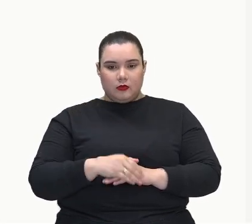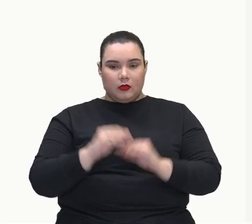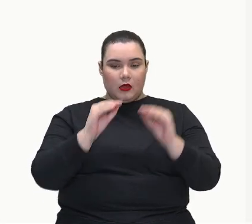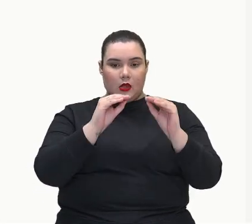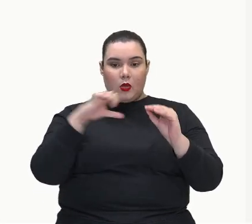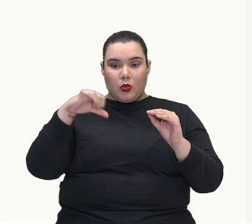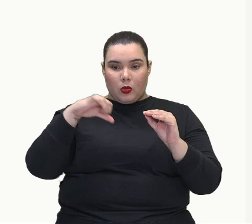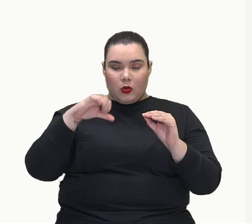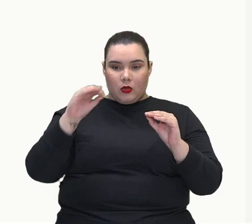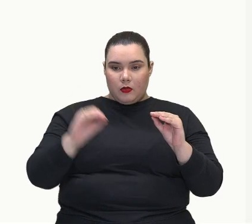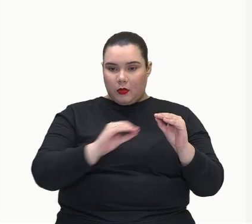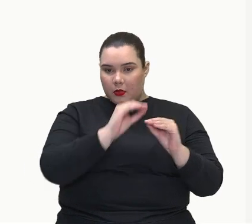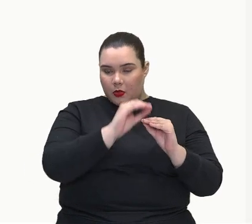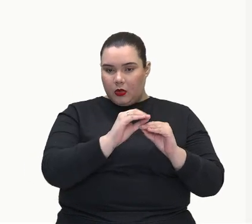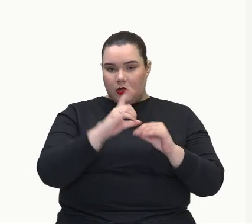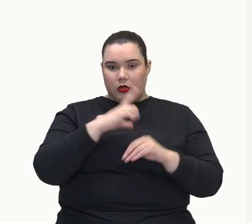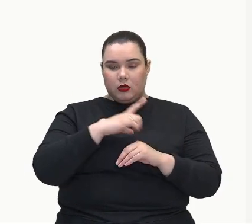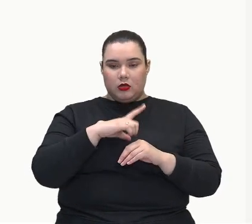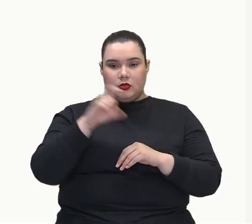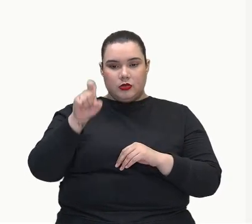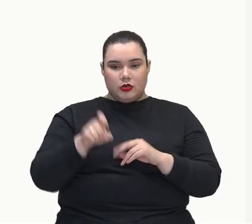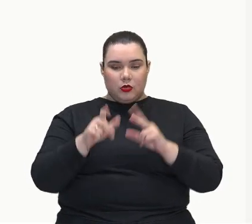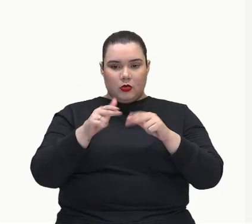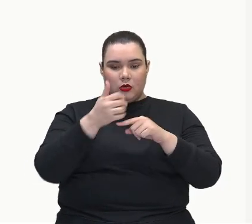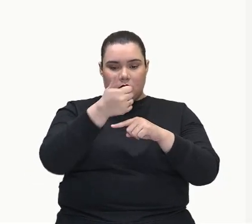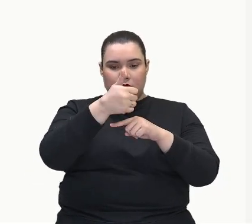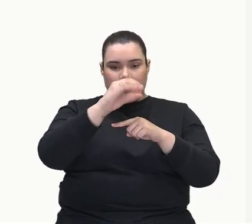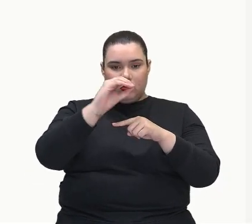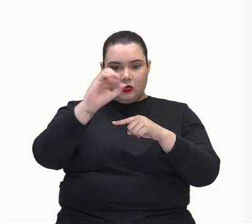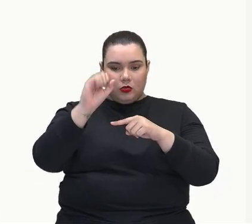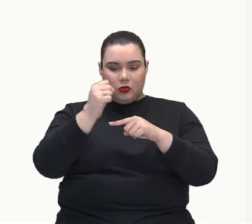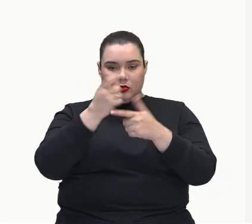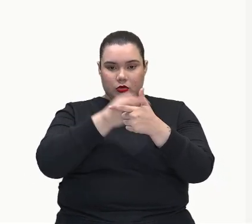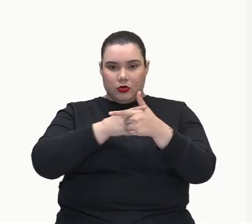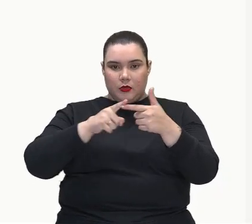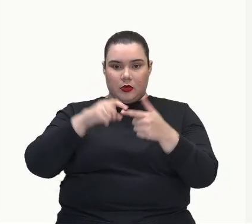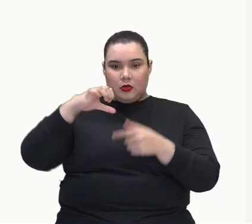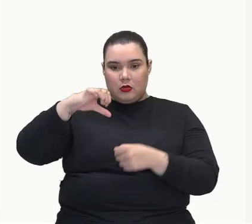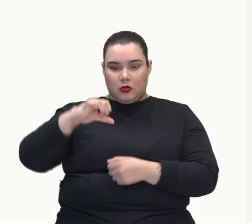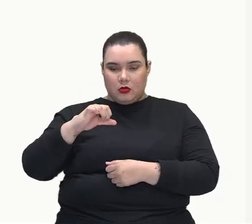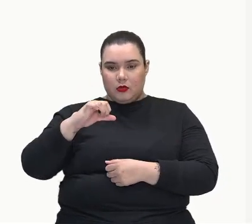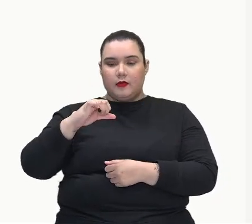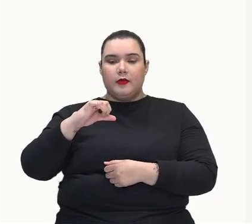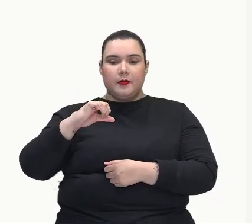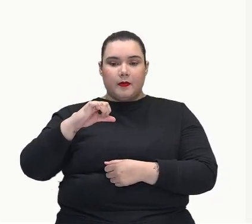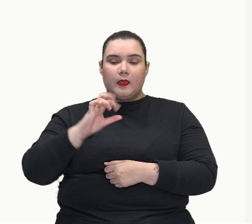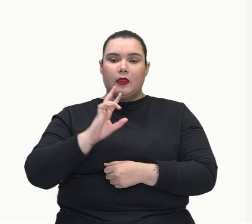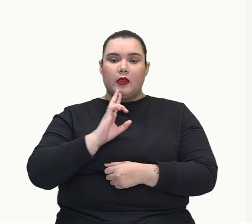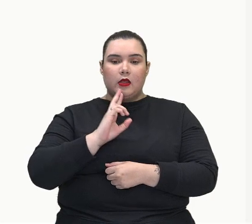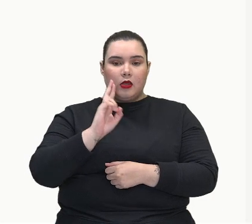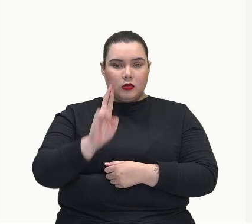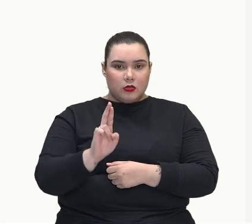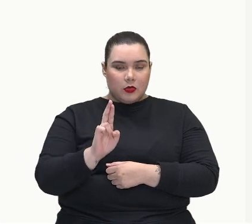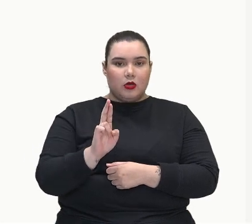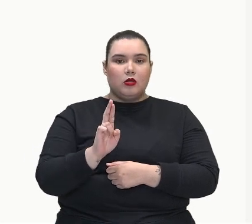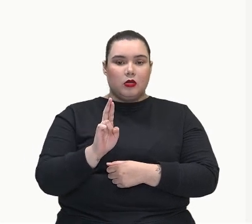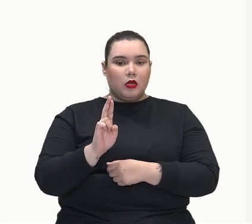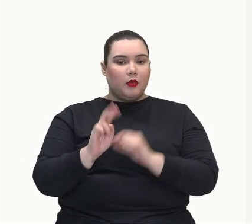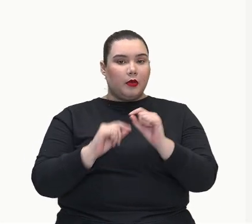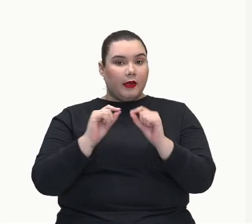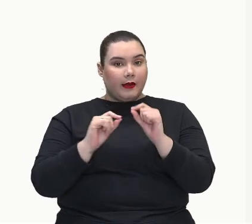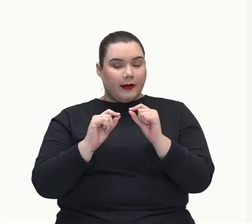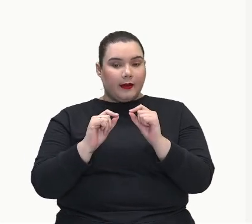9 dividindo, nós vamos ter x igual a 108 dividido por 9. Essa divisão aqui é